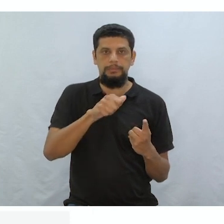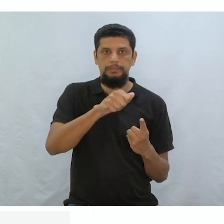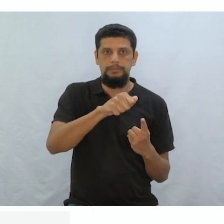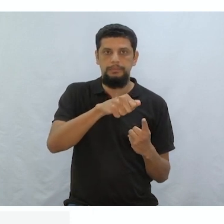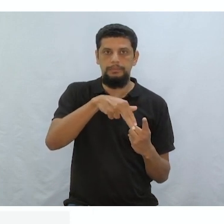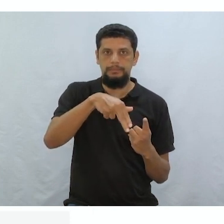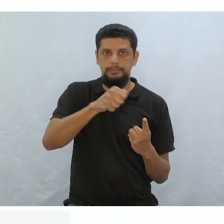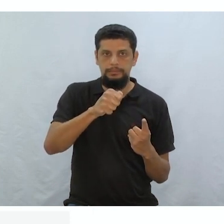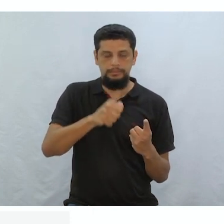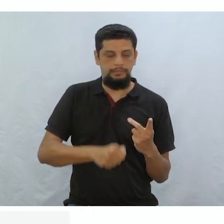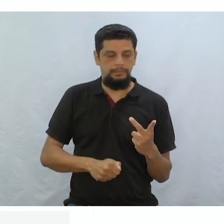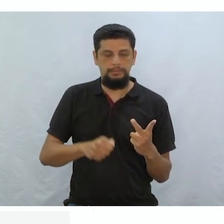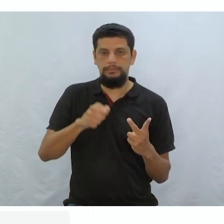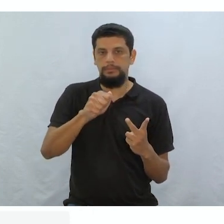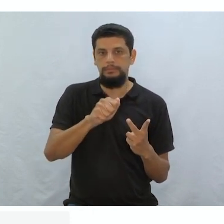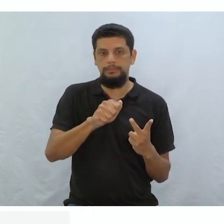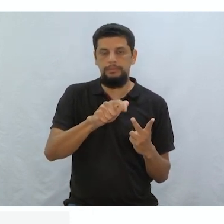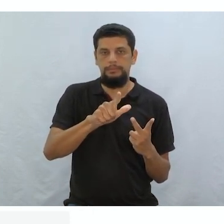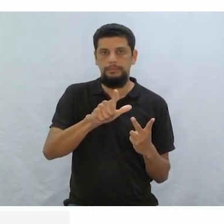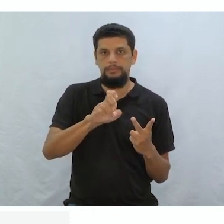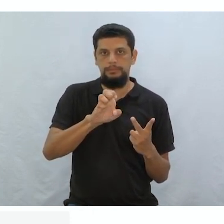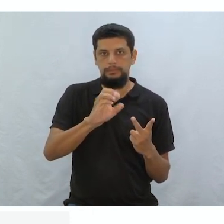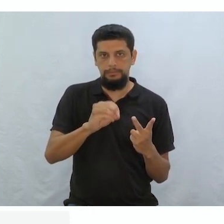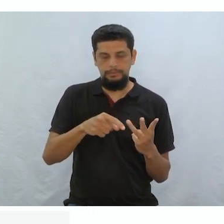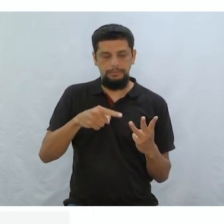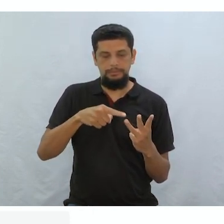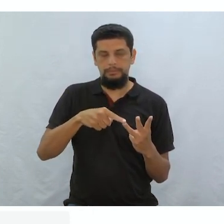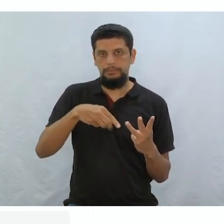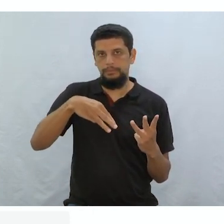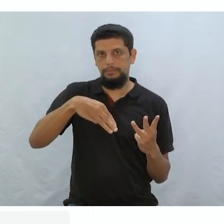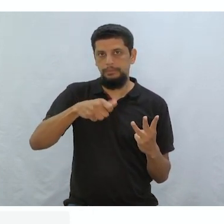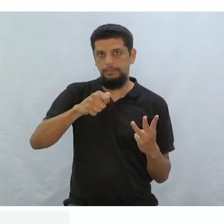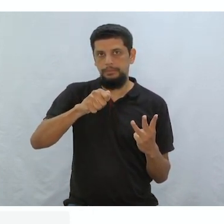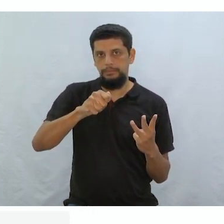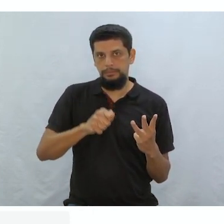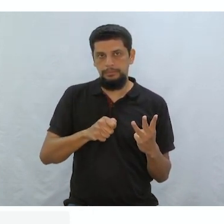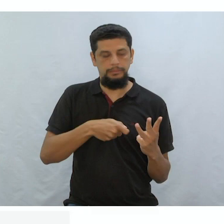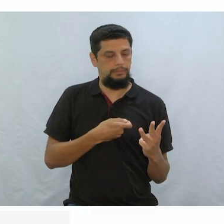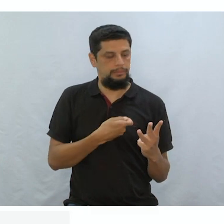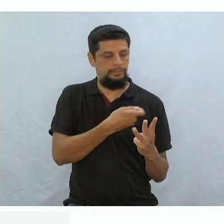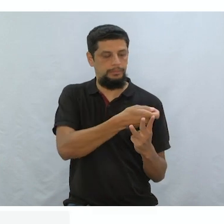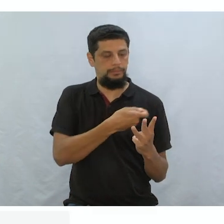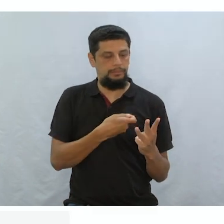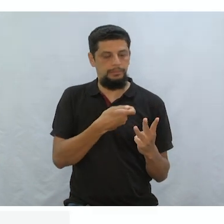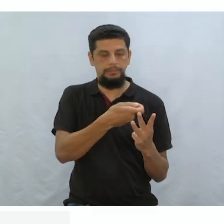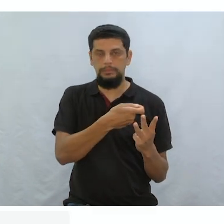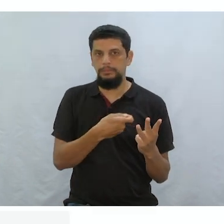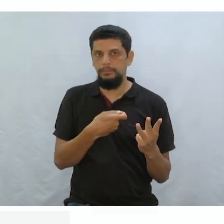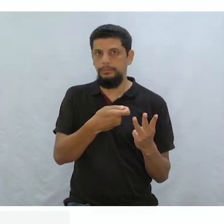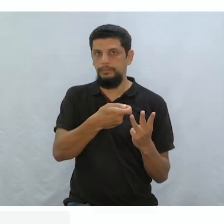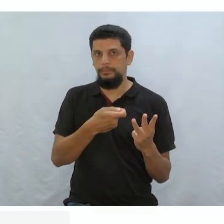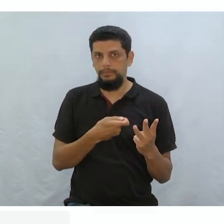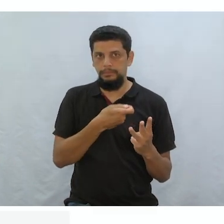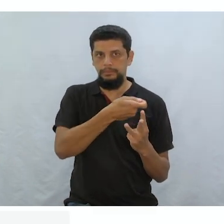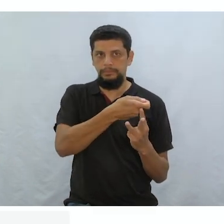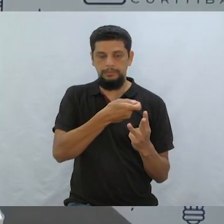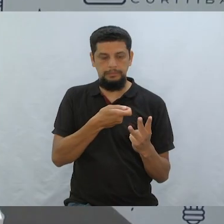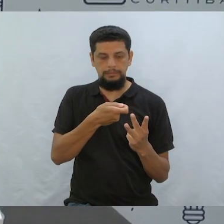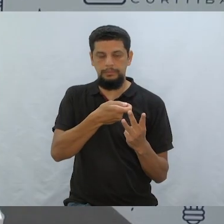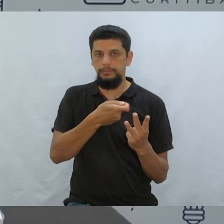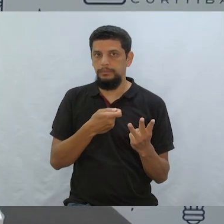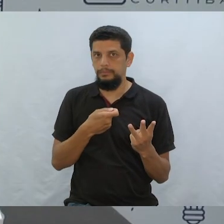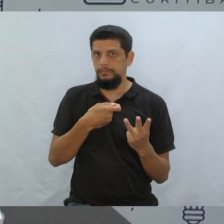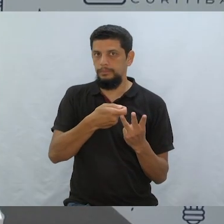uma para ela, mais uma para o Léo e mais uma para o Max.